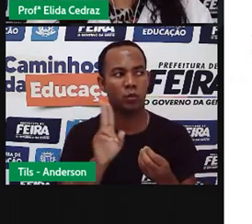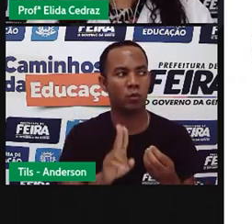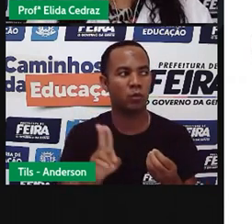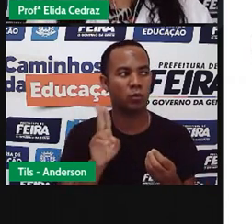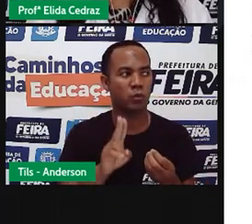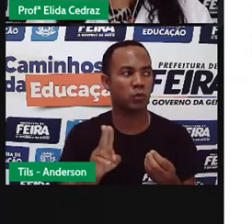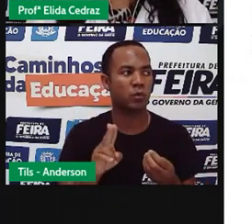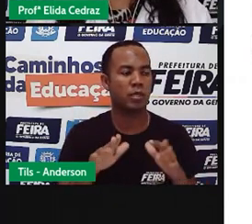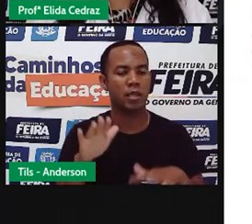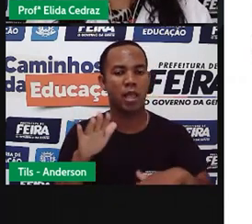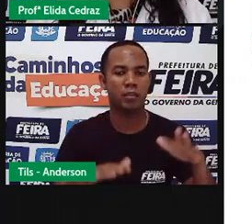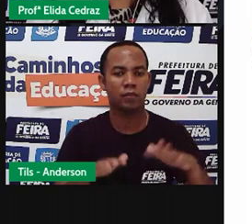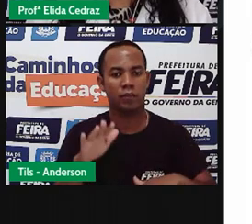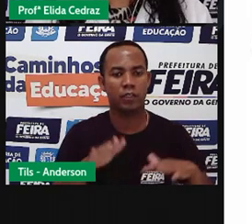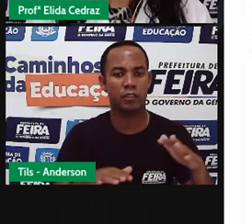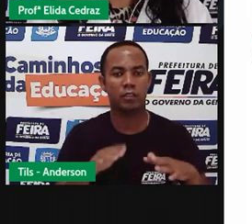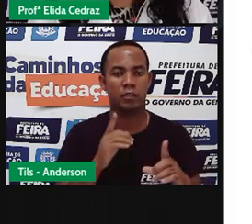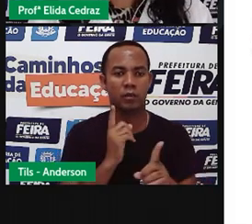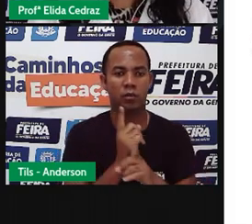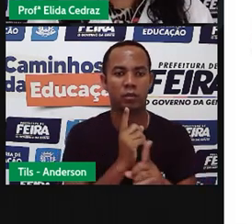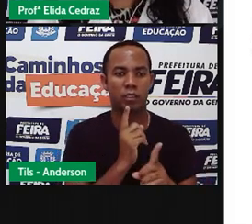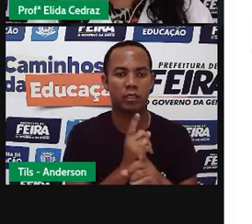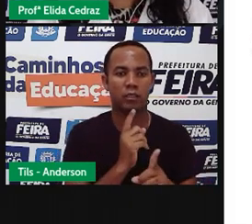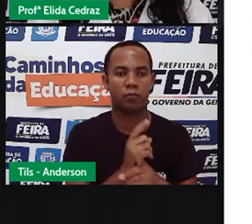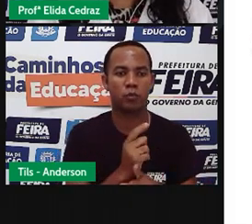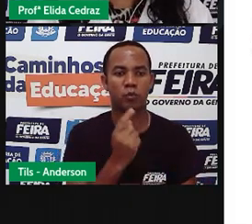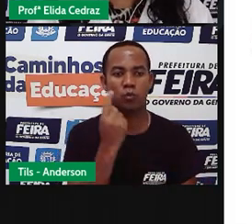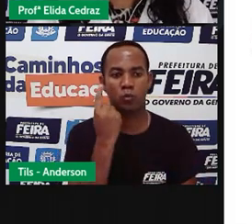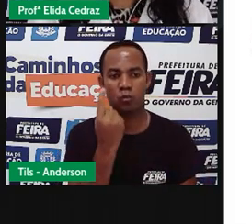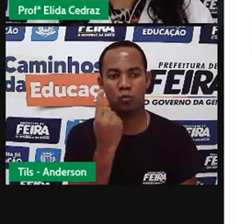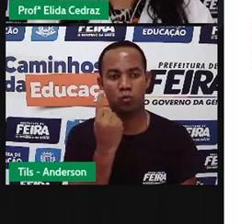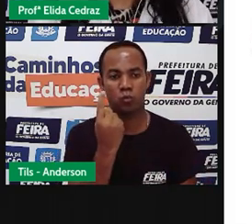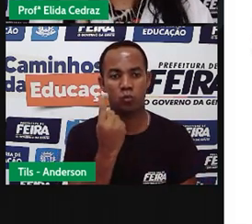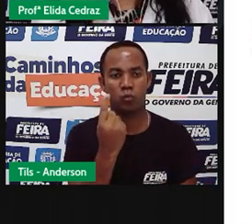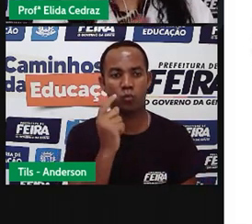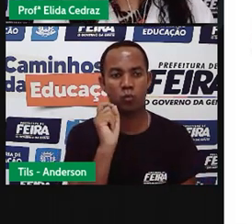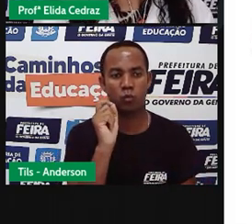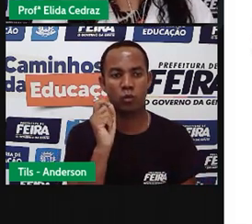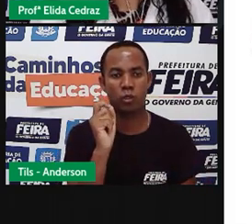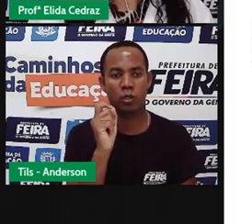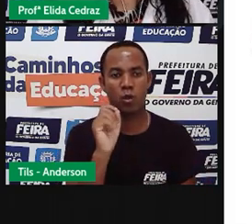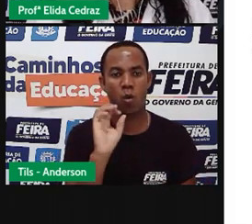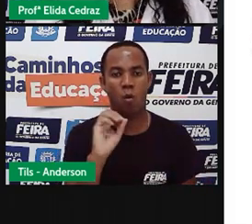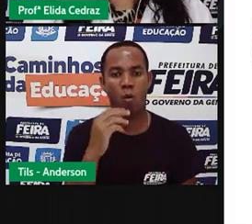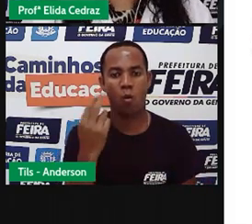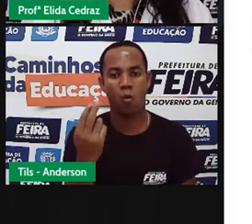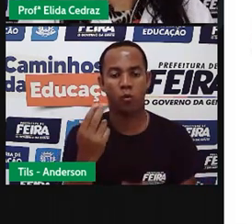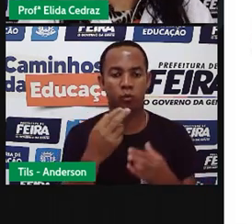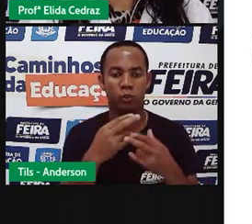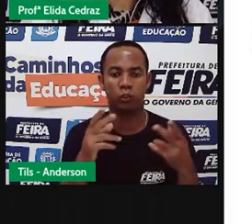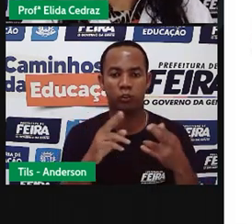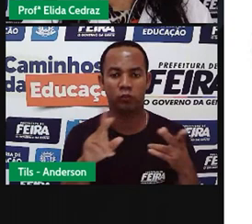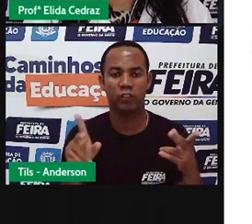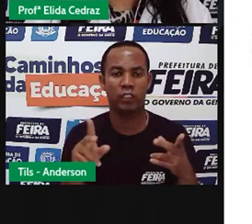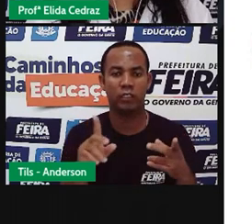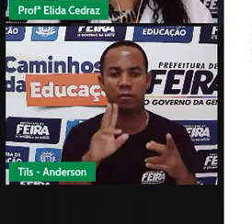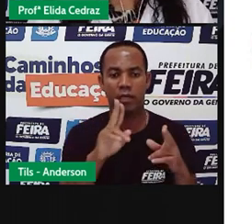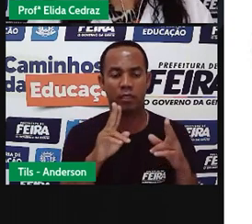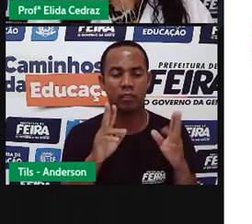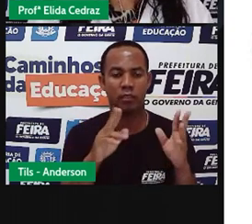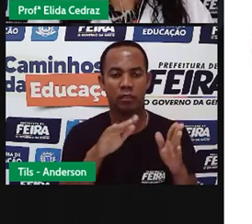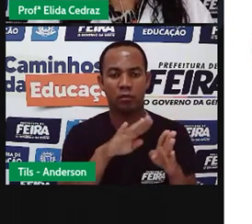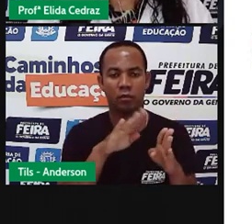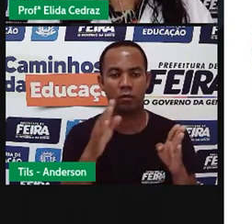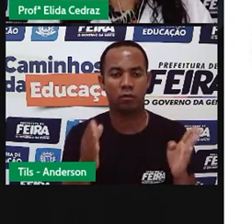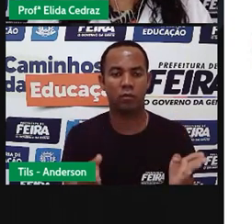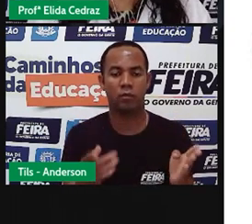às vezes nós encontramos um objeto de vários materiais,